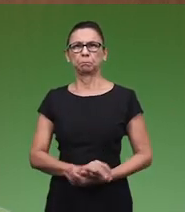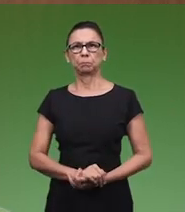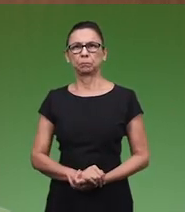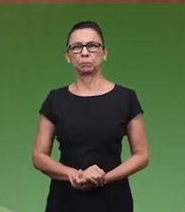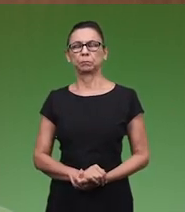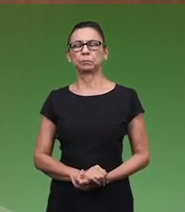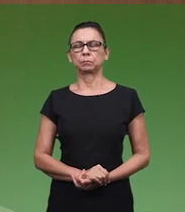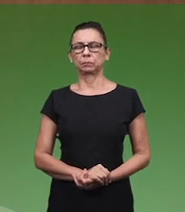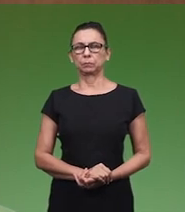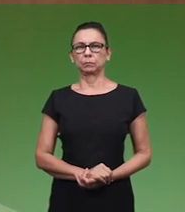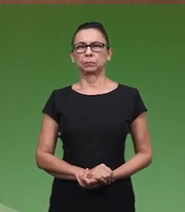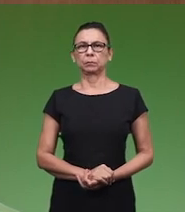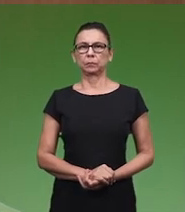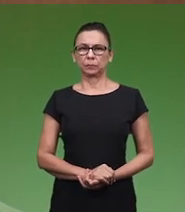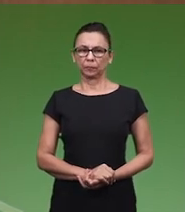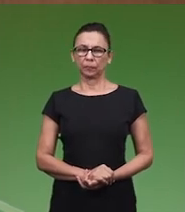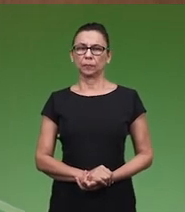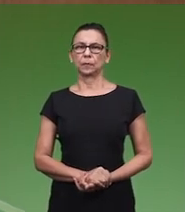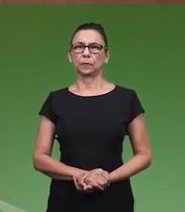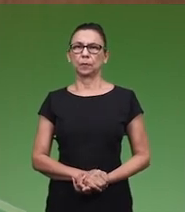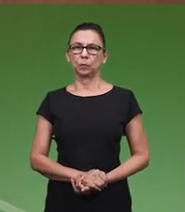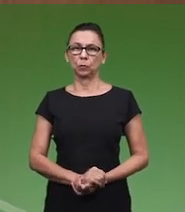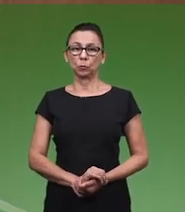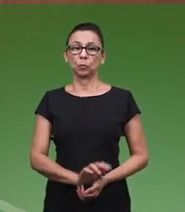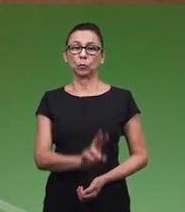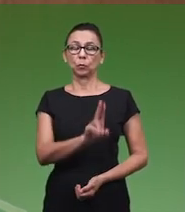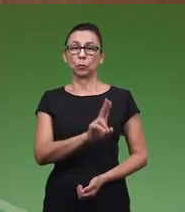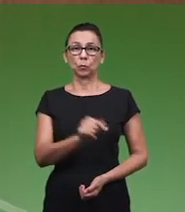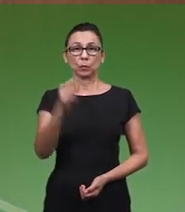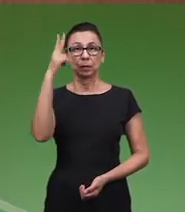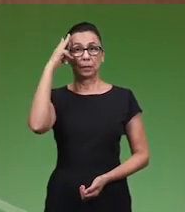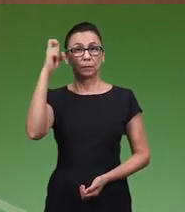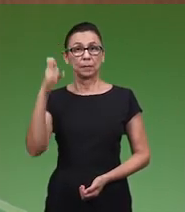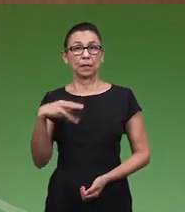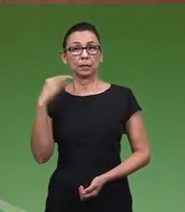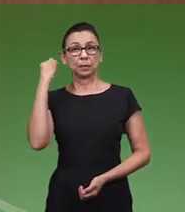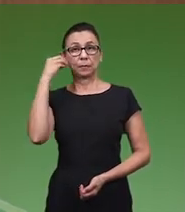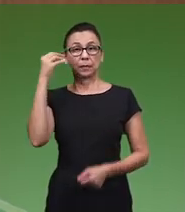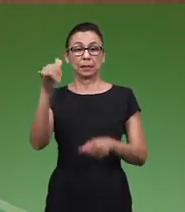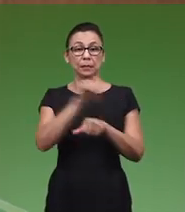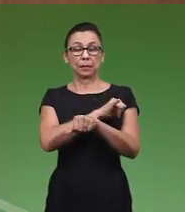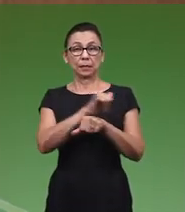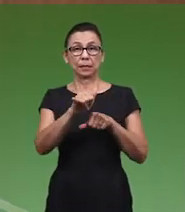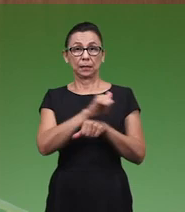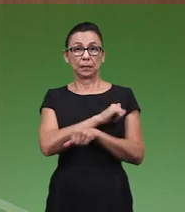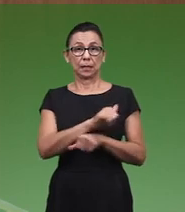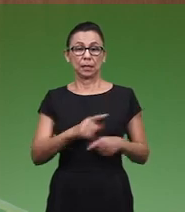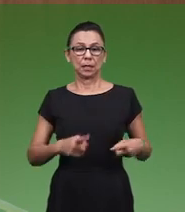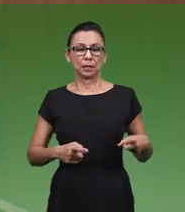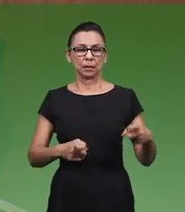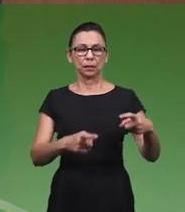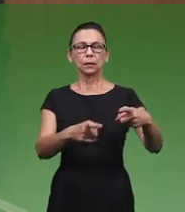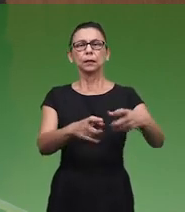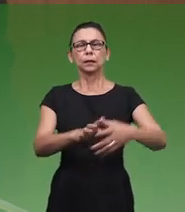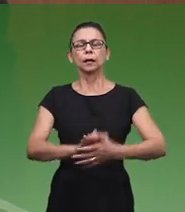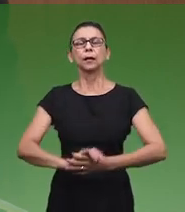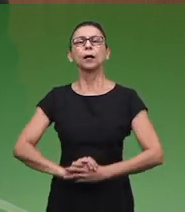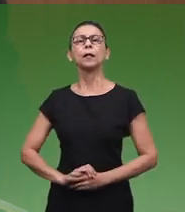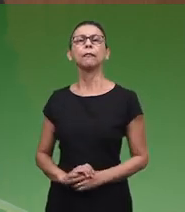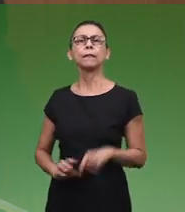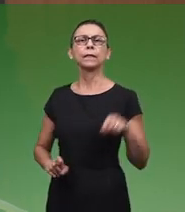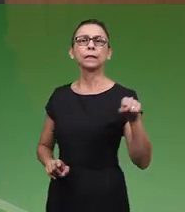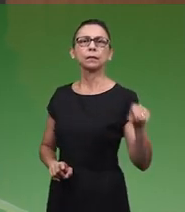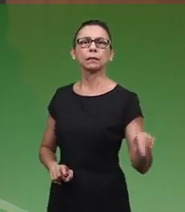usada nas guerras. Vamos dizer assim, tinha muita experiência militar. E eles construíram